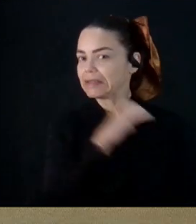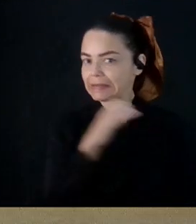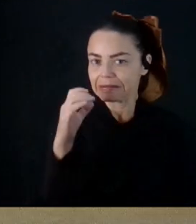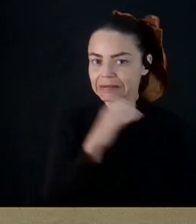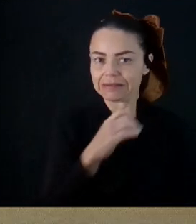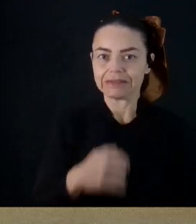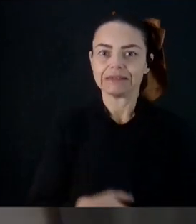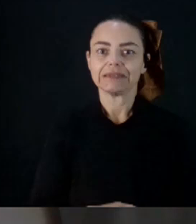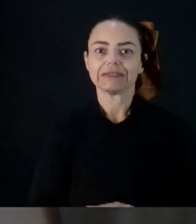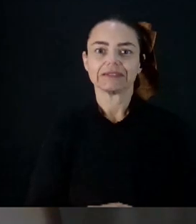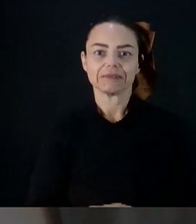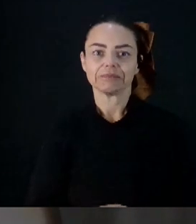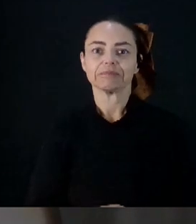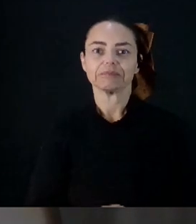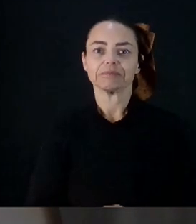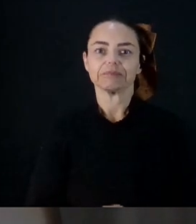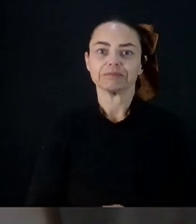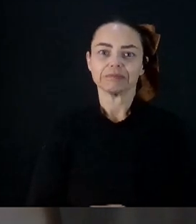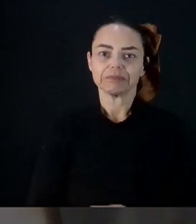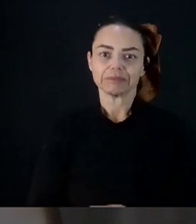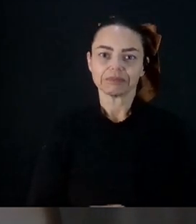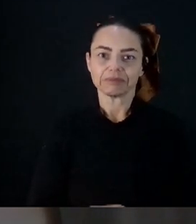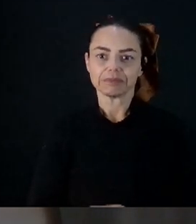Sim. Olha aí. Então, assim,